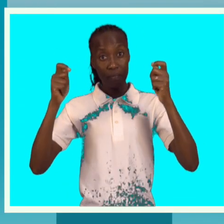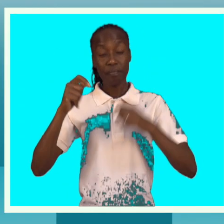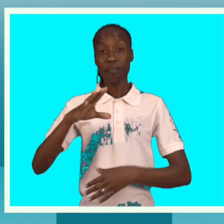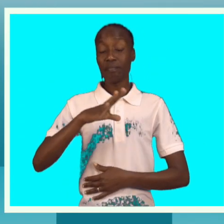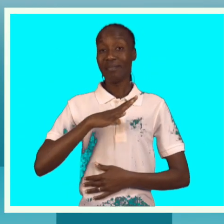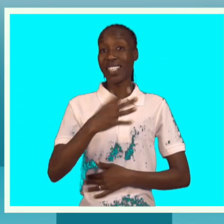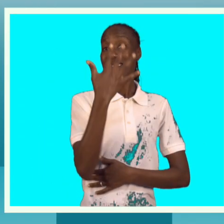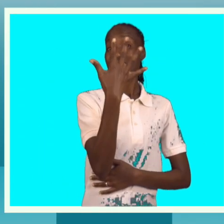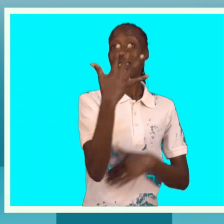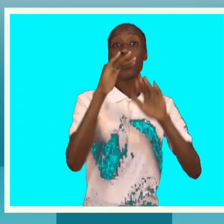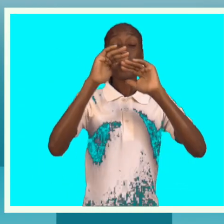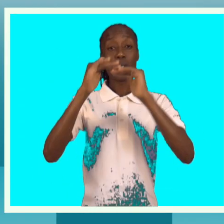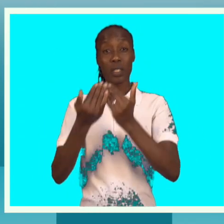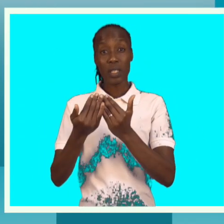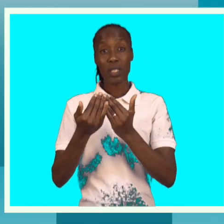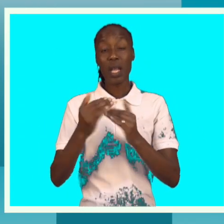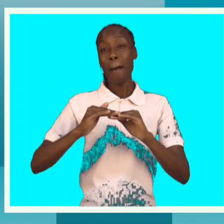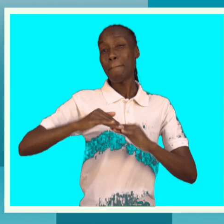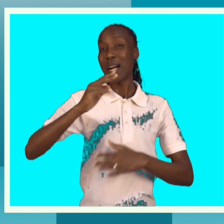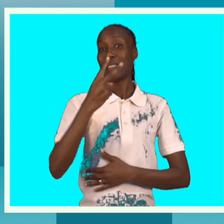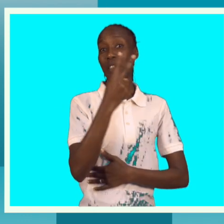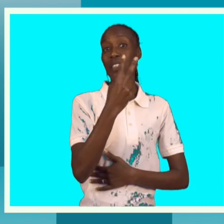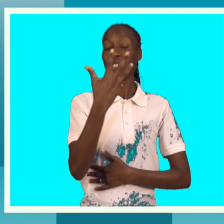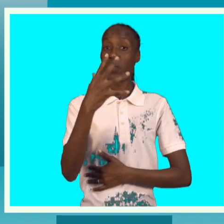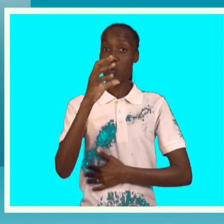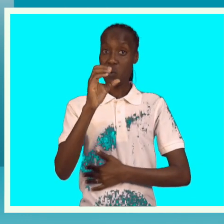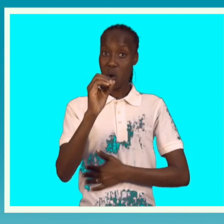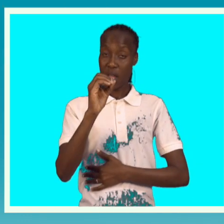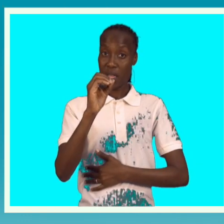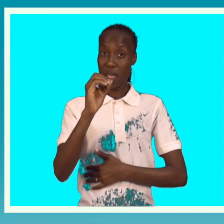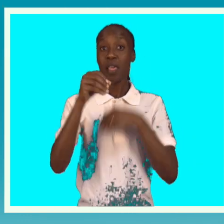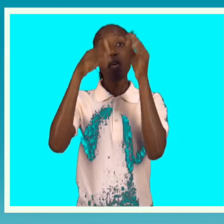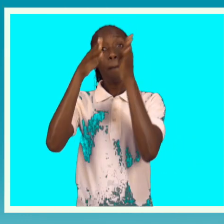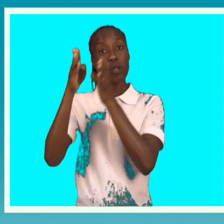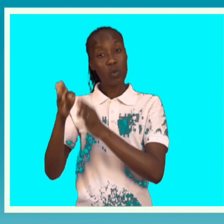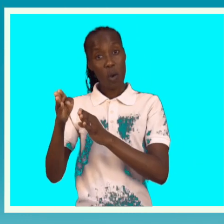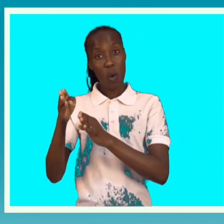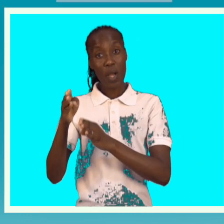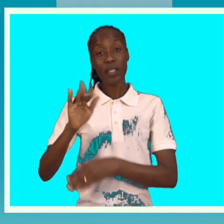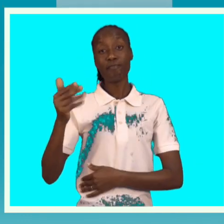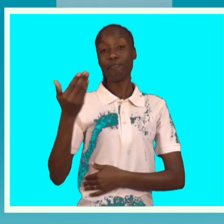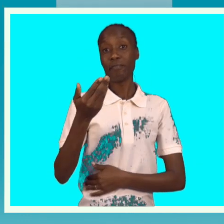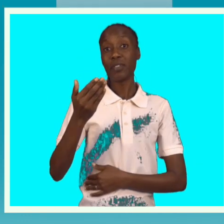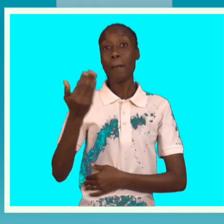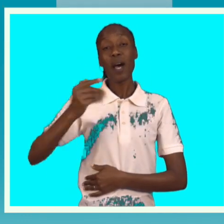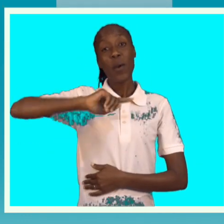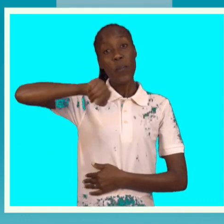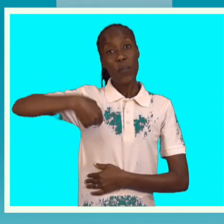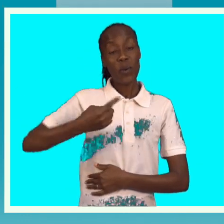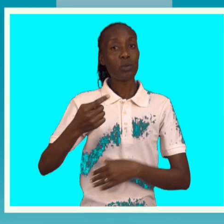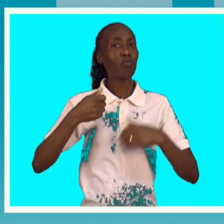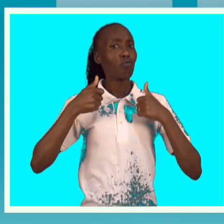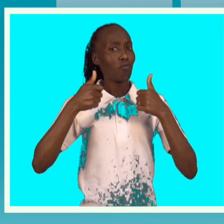em cinco dias, vão ganhar mais de 250 pessoas. Só para nós